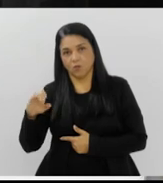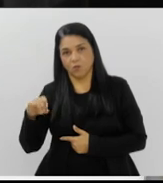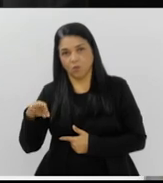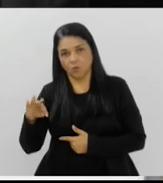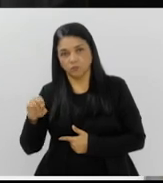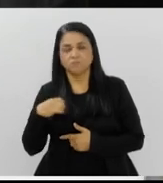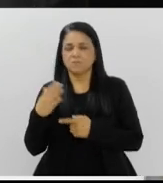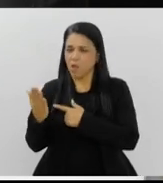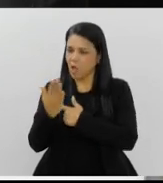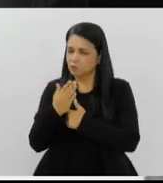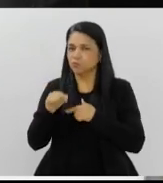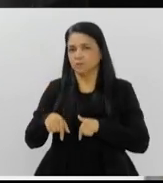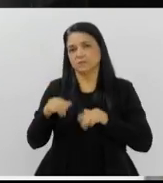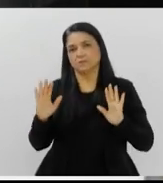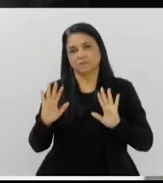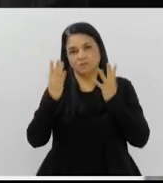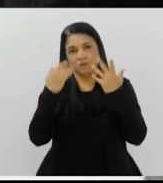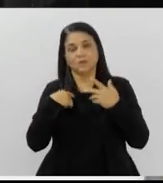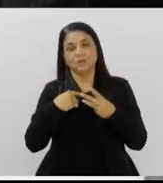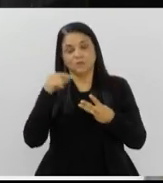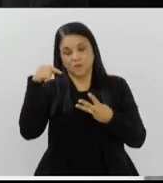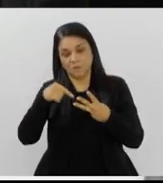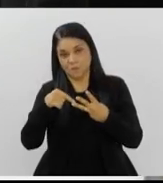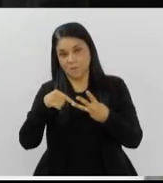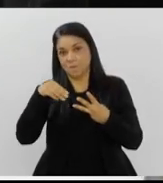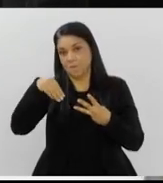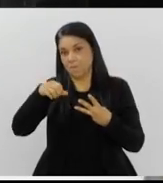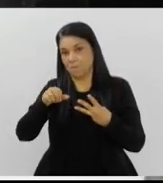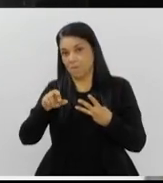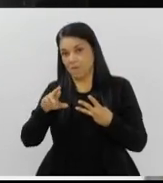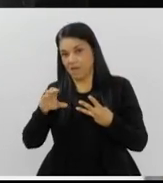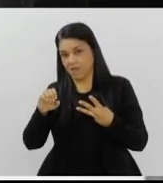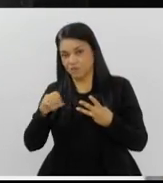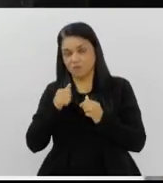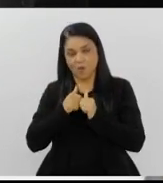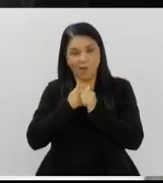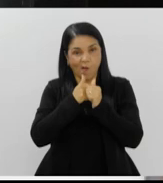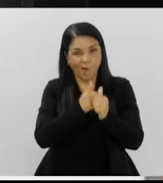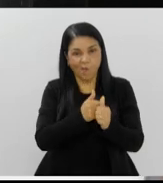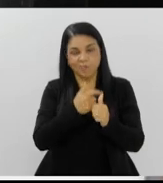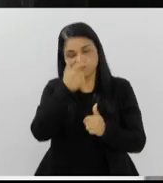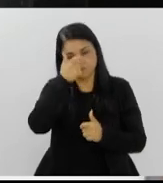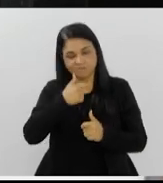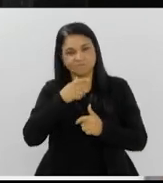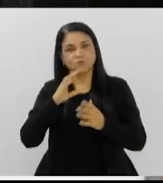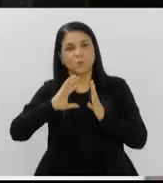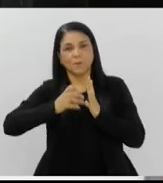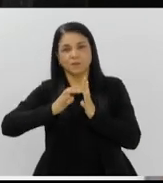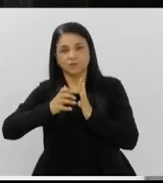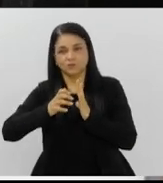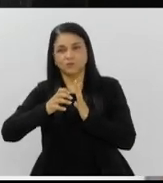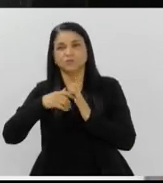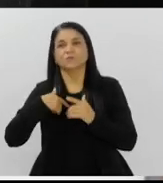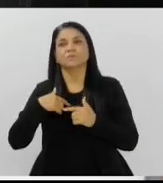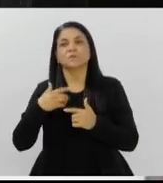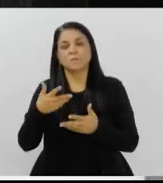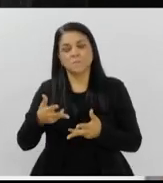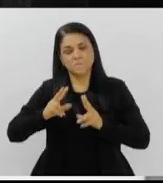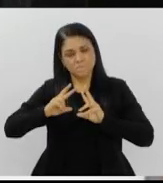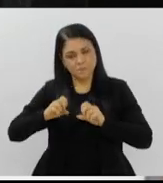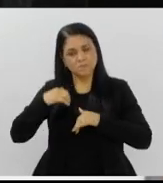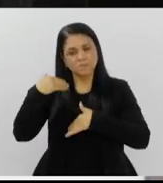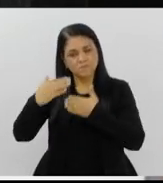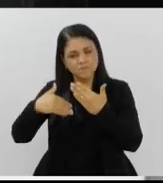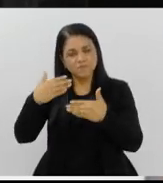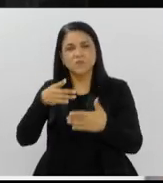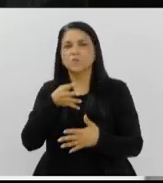Por último, também não posso deixar de falar do doutor Márcio, que me acompanha nessa vida do partido, viu o nosso crescimento, me